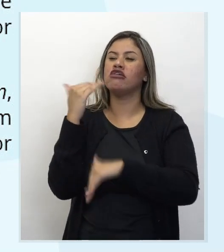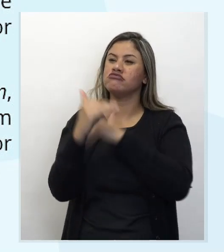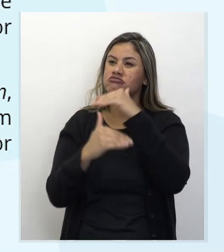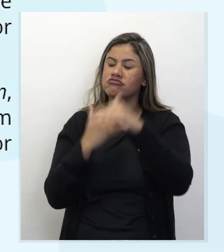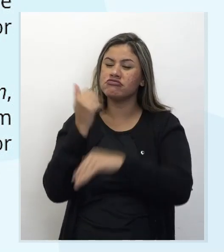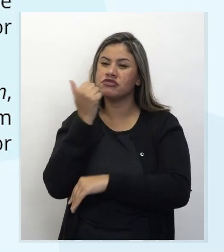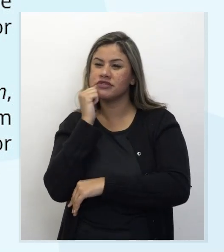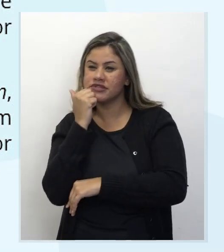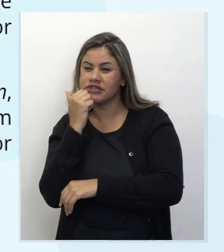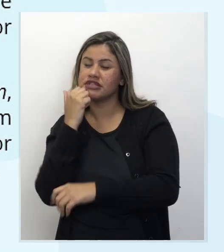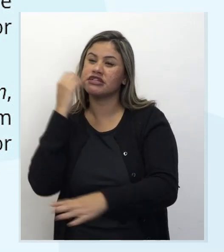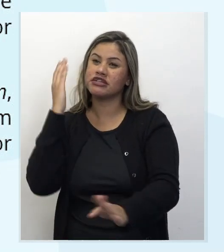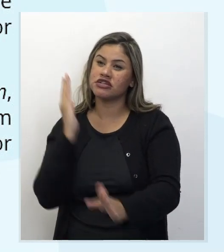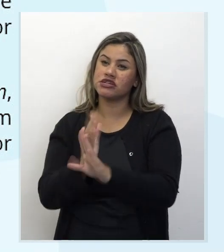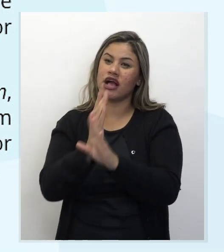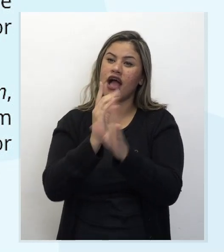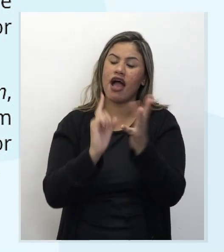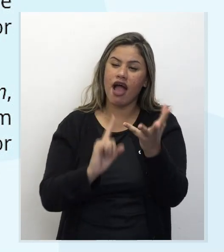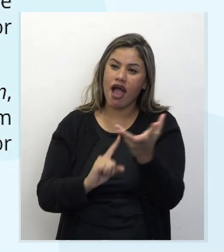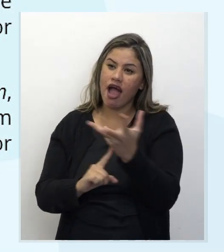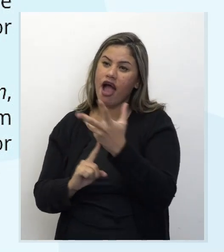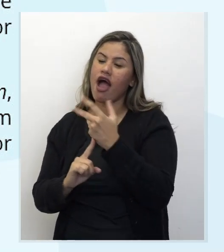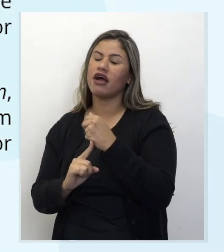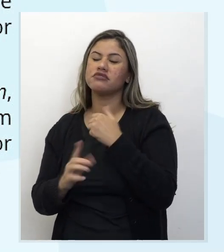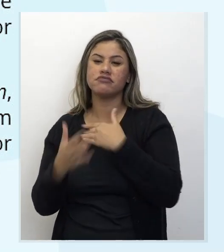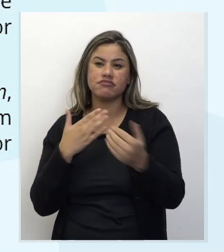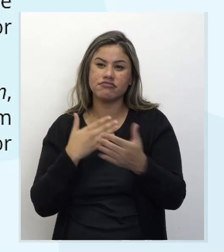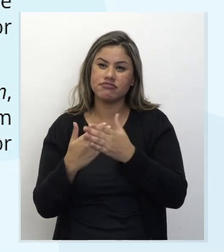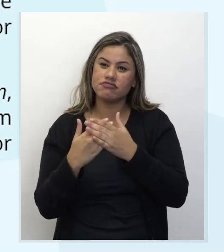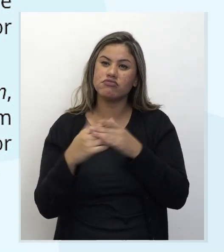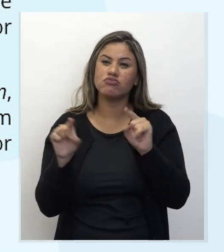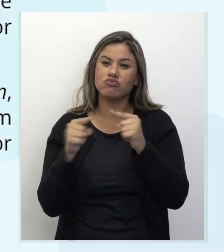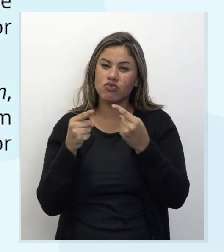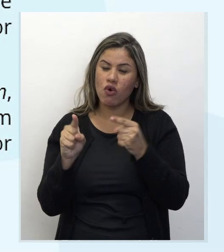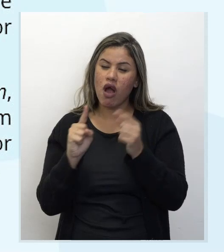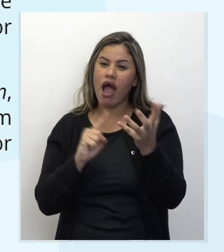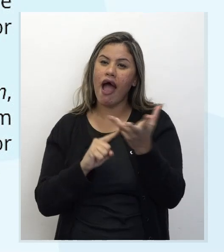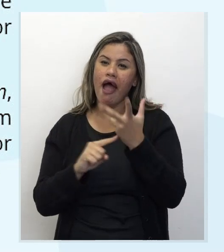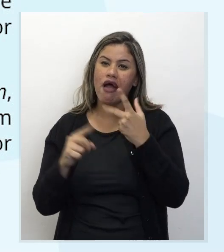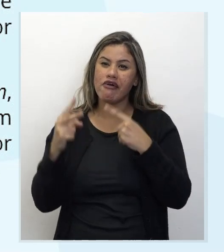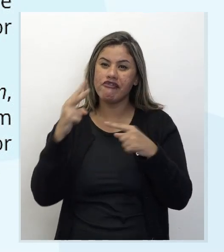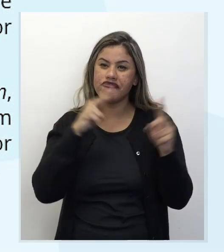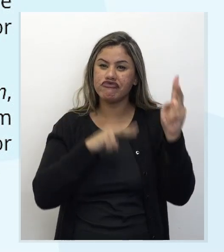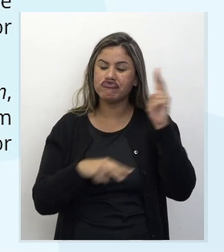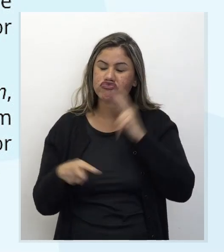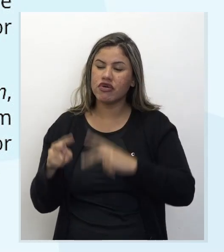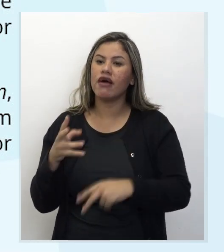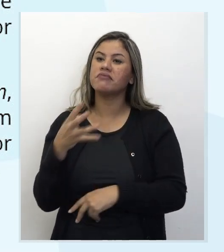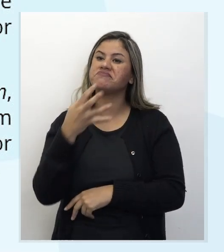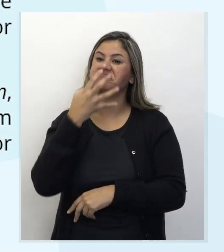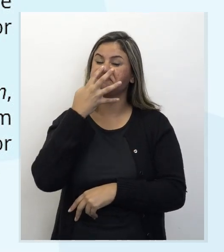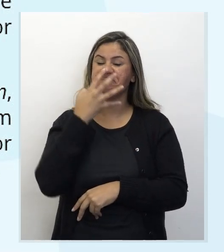descoberta, a arte, né? Tanto a música como as artes visuais. É uma inspiração mesmo. E acredita-se